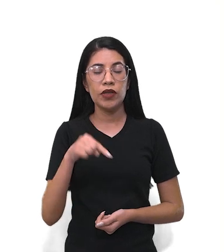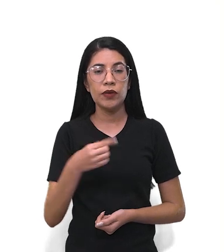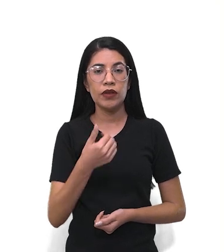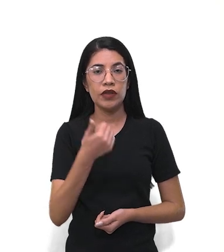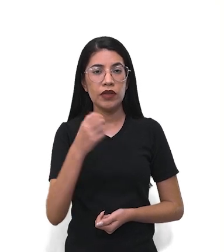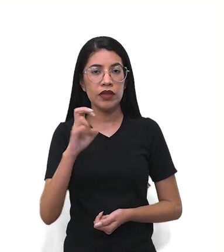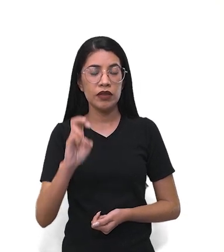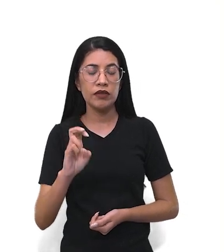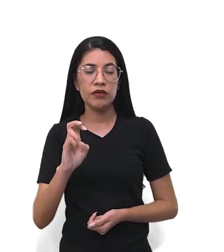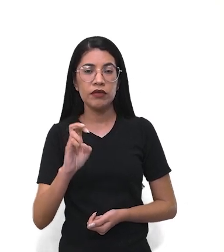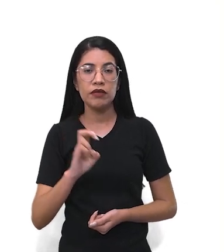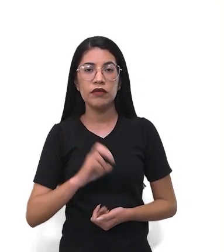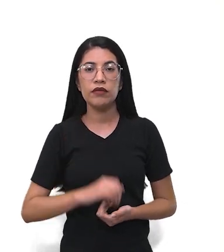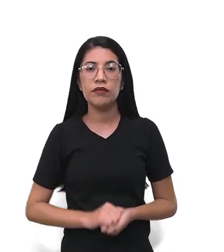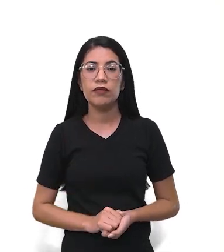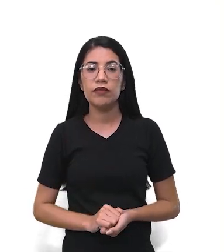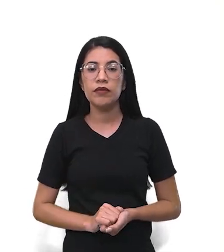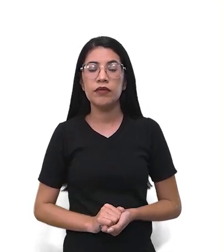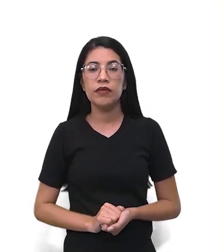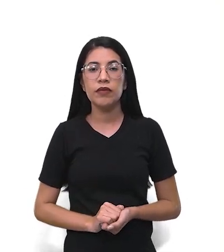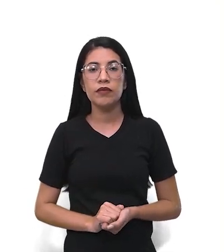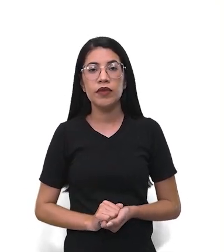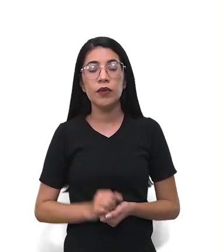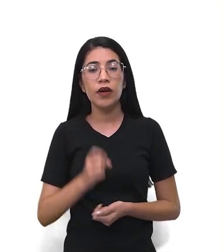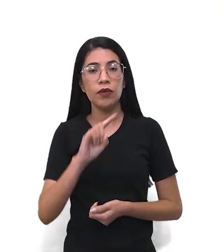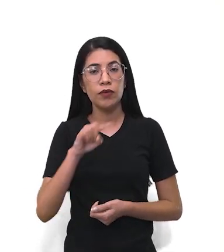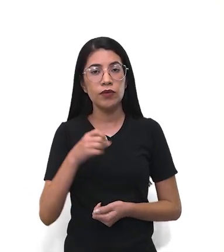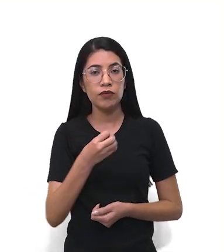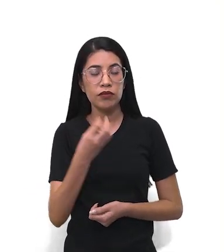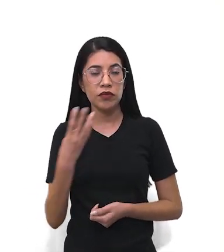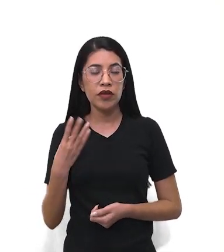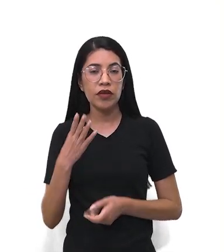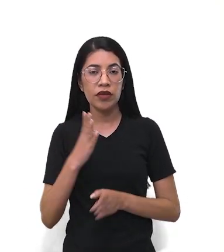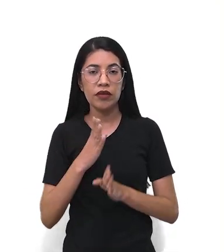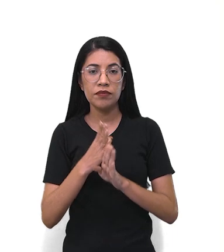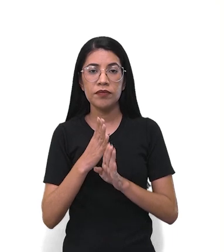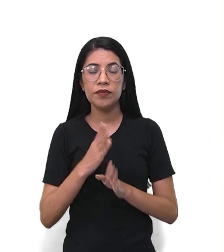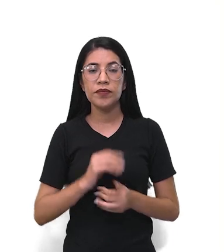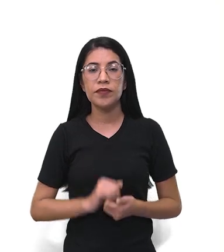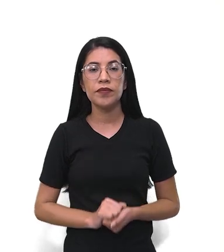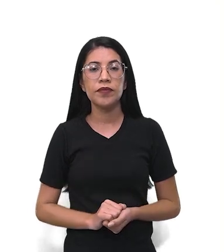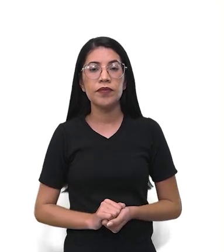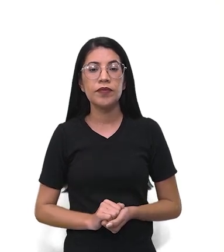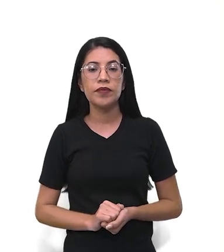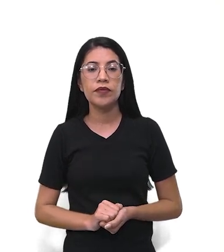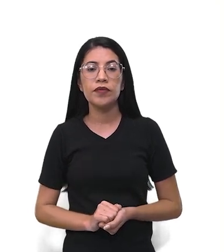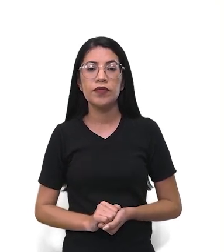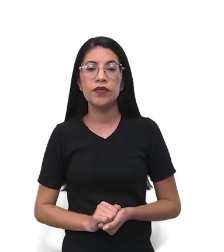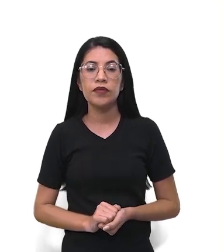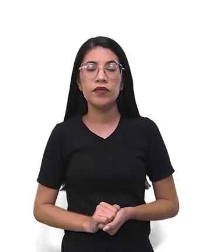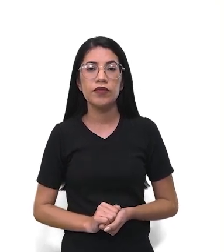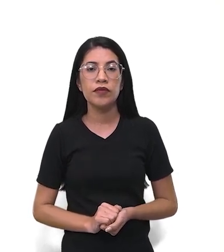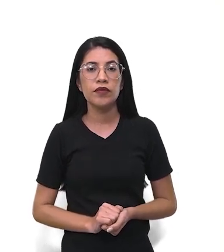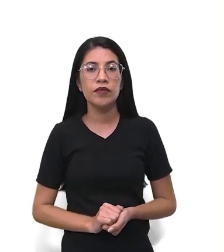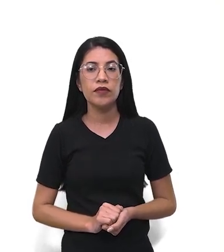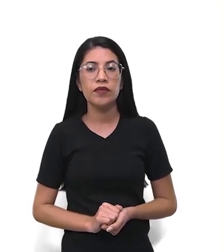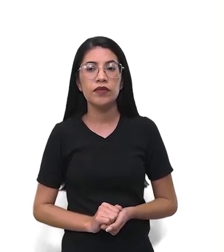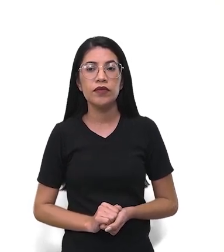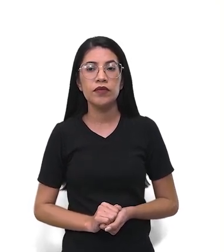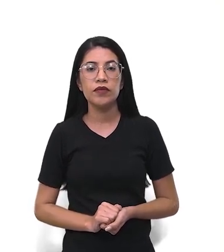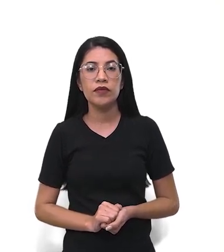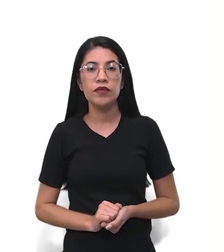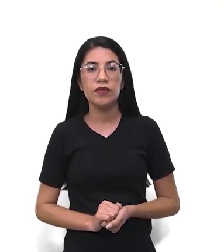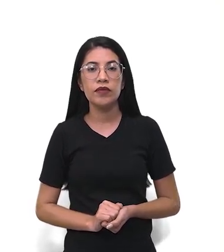1,15. Tá aí. Esse é o número decimal. Ok? É dessa forma que a gente vai trabalhar.